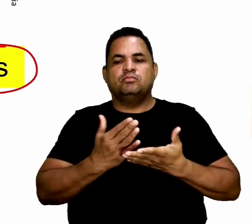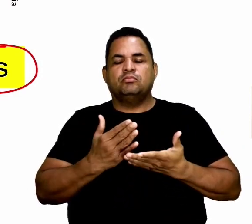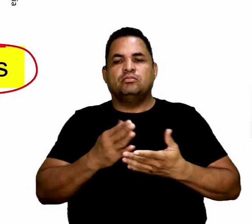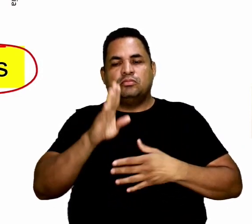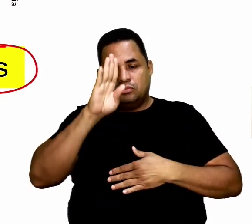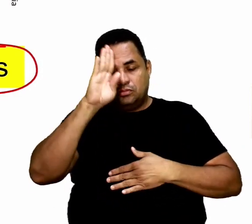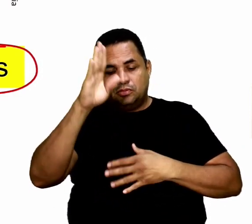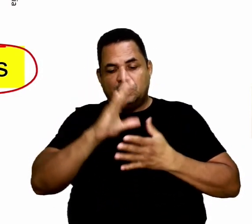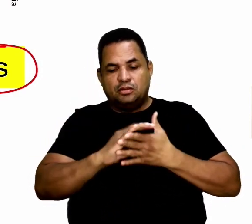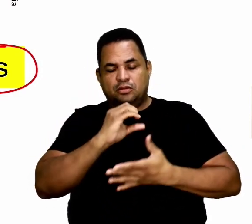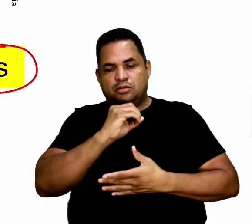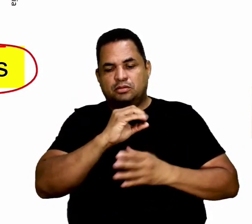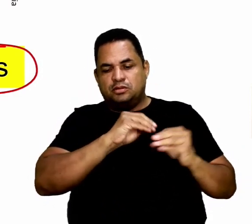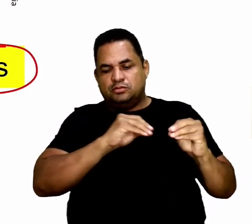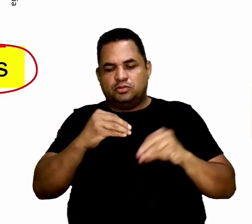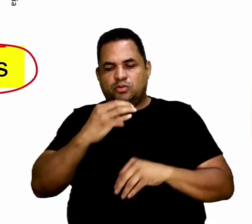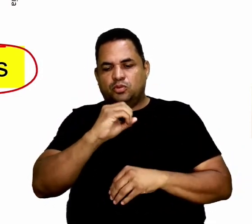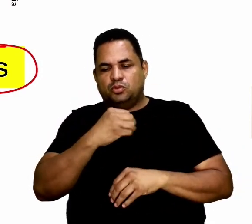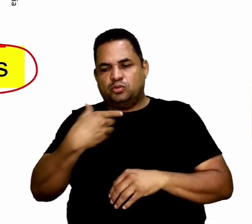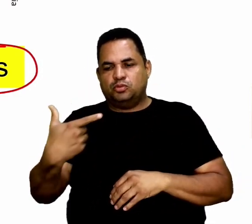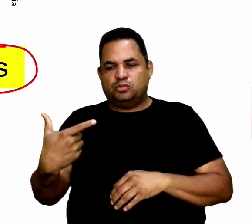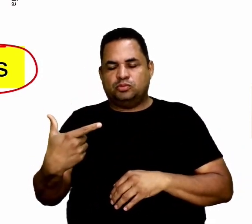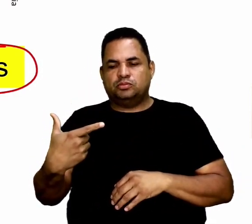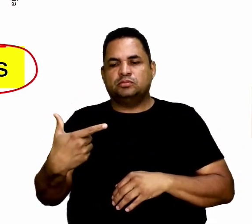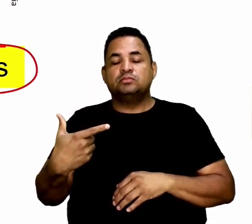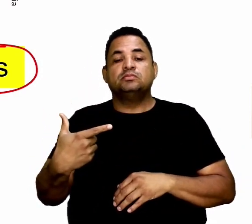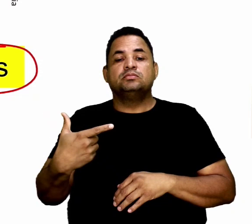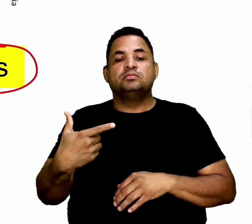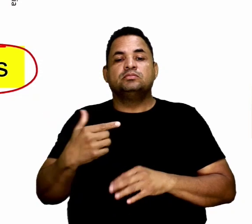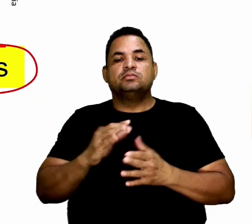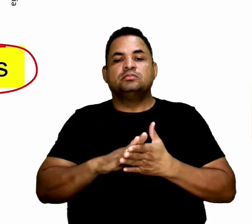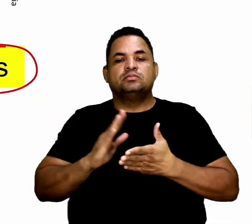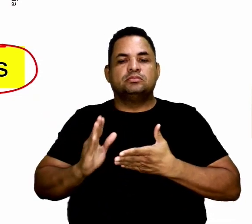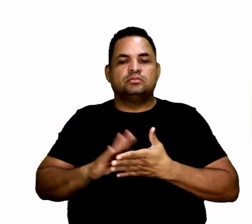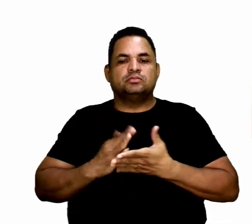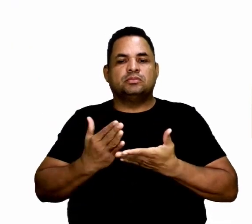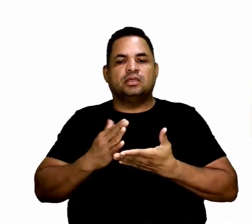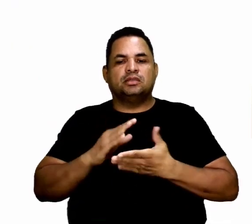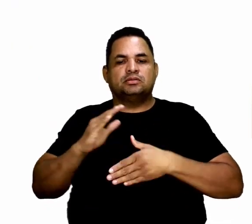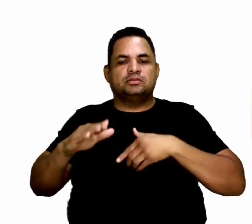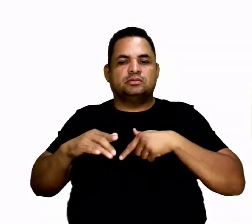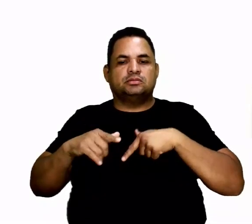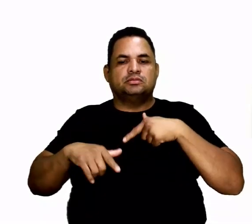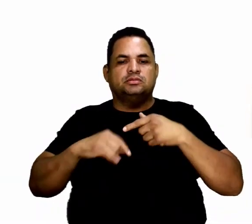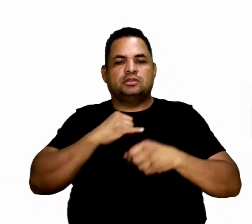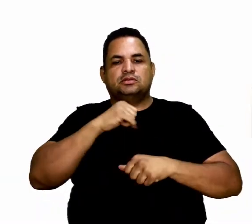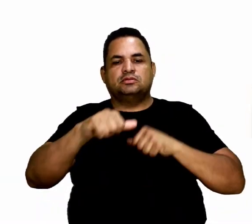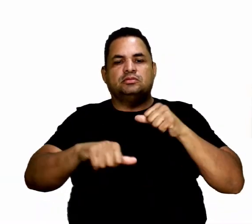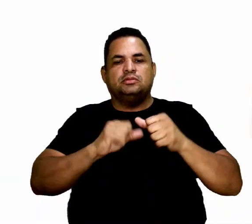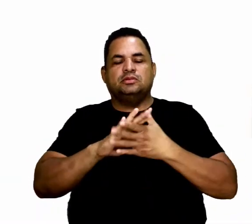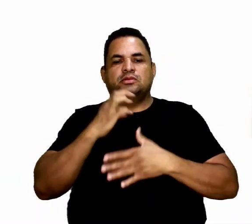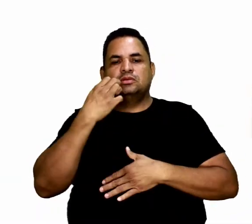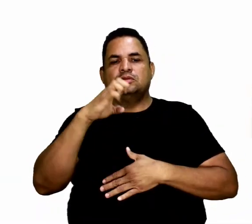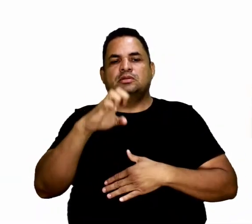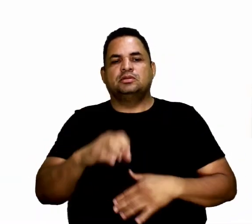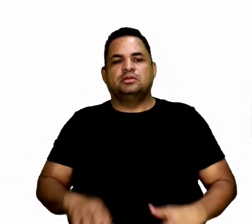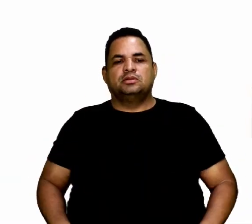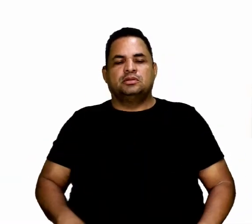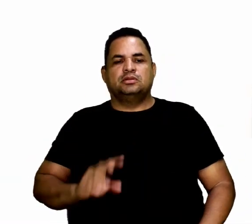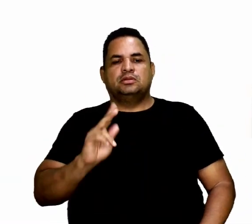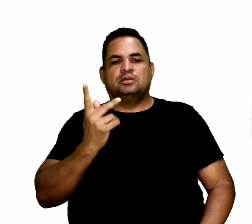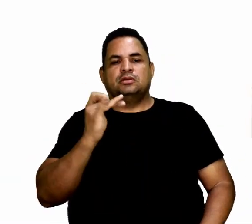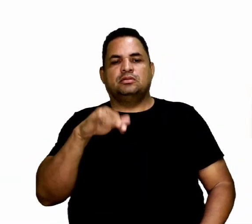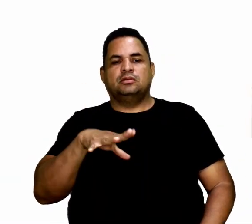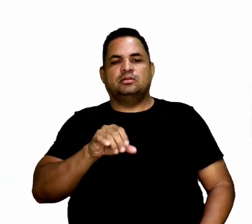principalmente o oxigênio para a geração de energia, né, nas células. As hemácias,